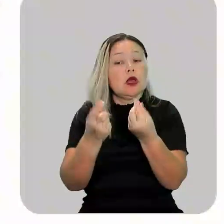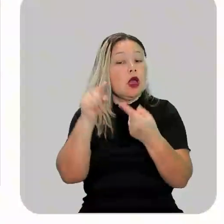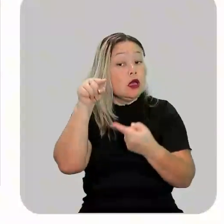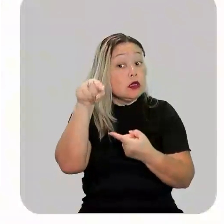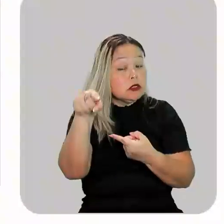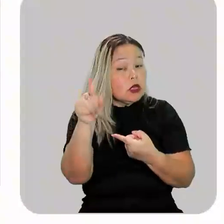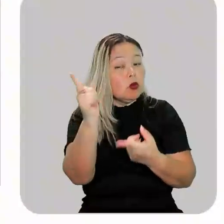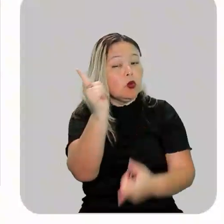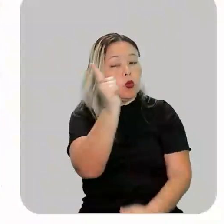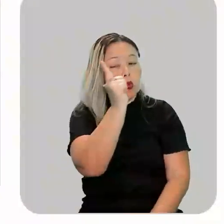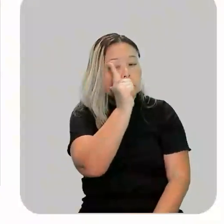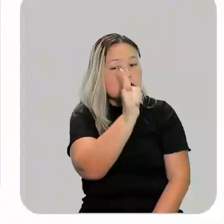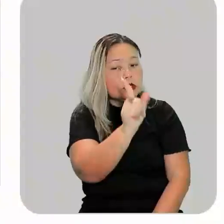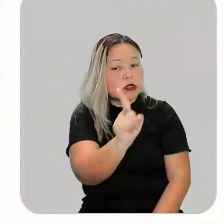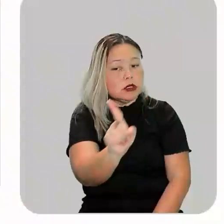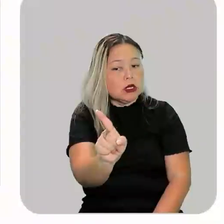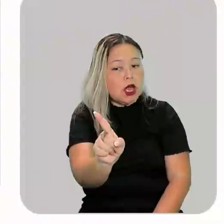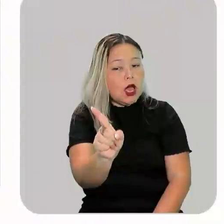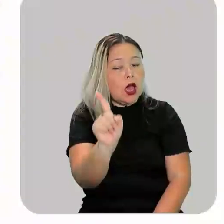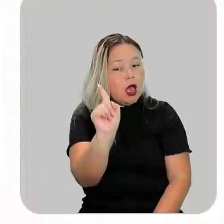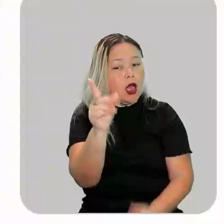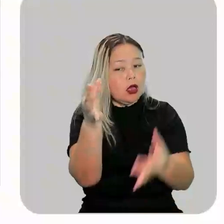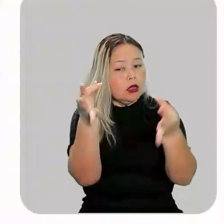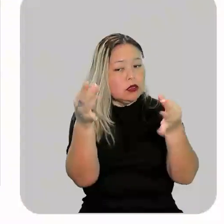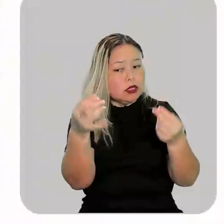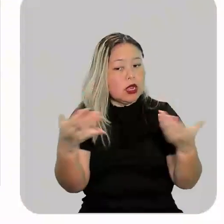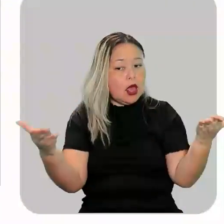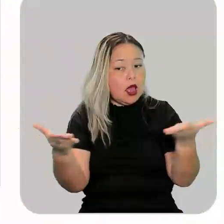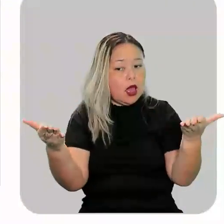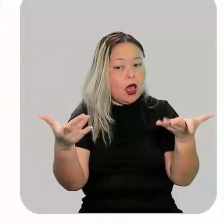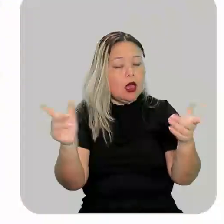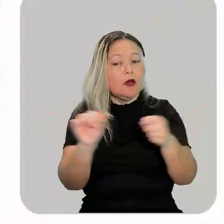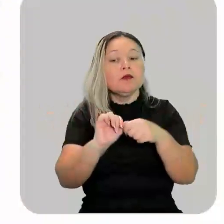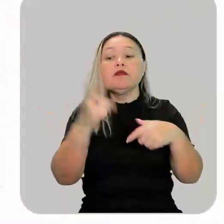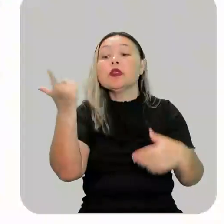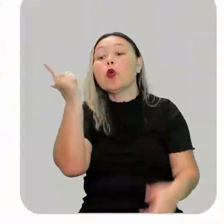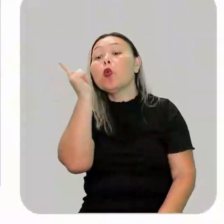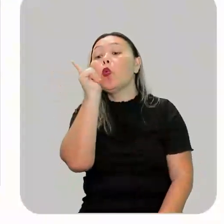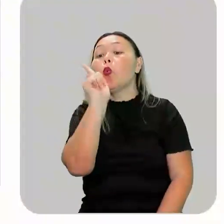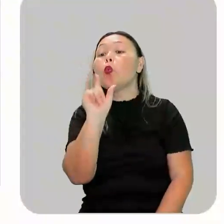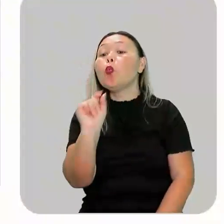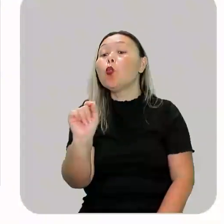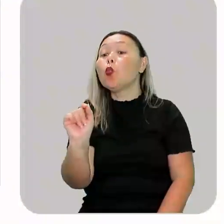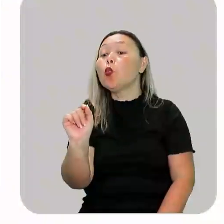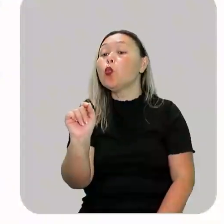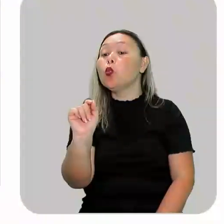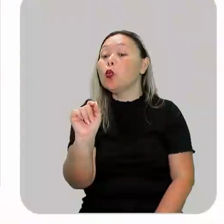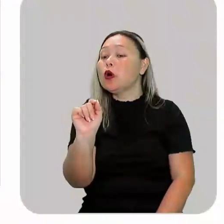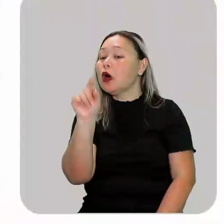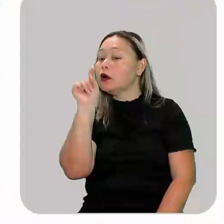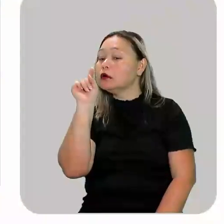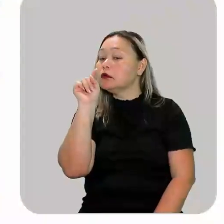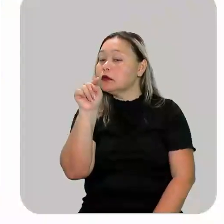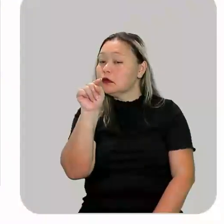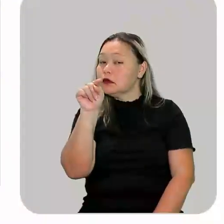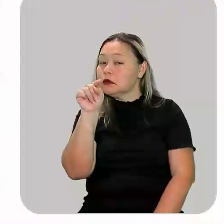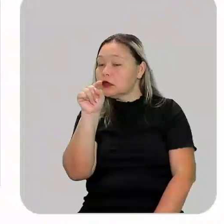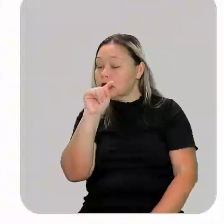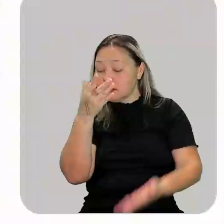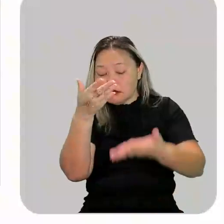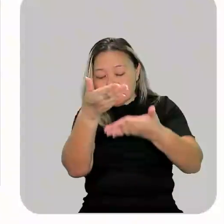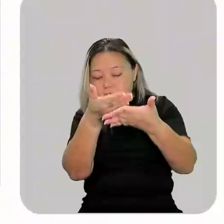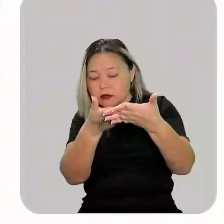você consiga, e aí vai ser o detalhe da aula de hoje, tá? Desde que você consiga ali, ó, naquele